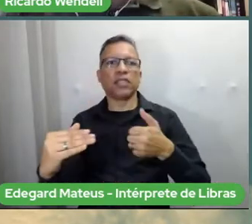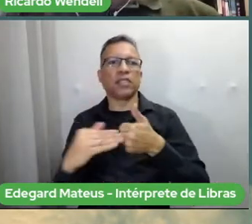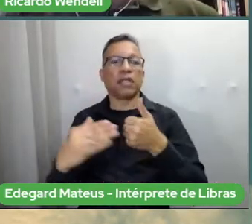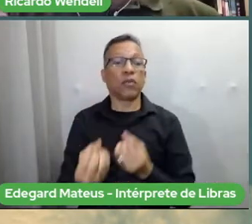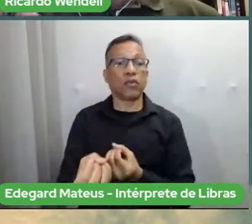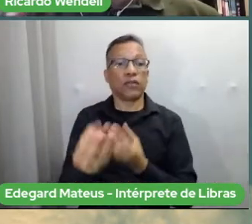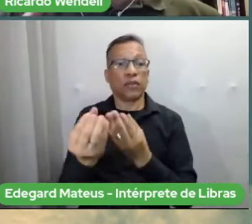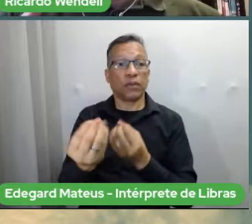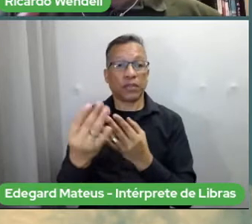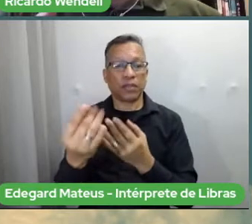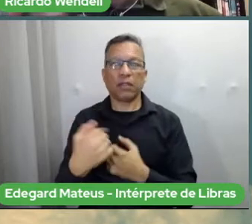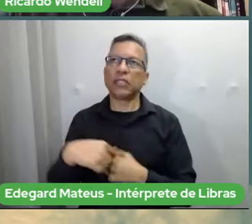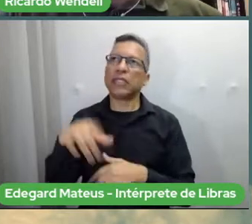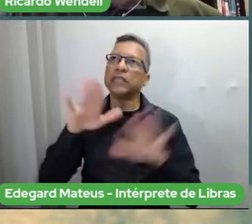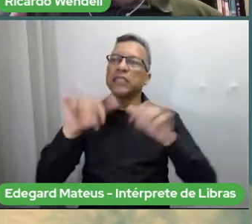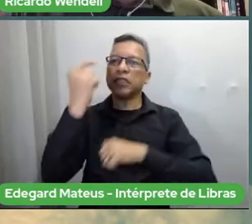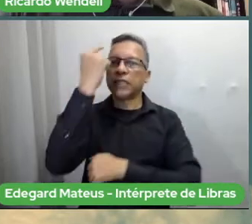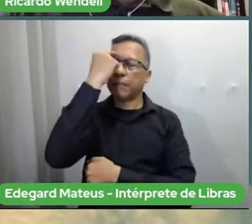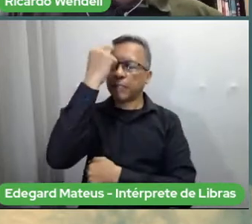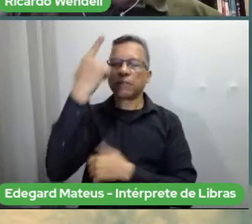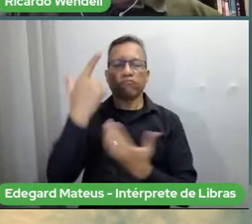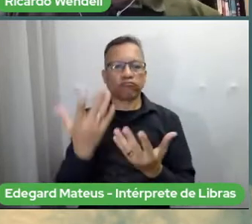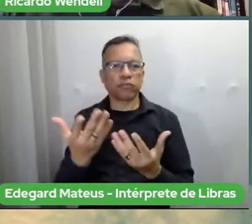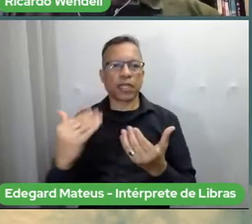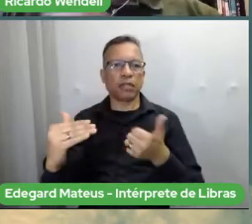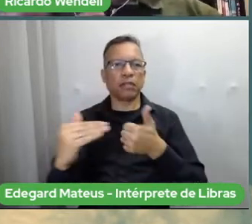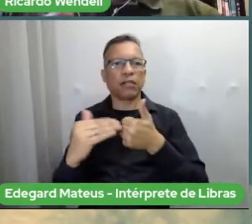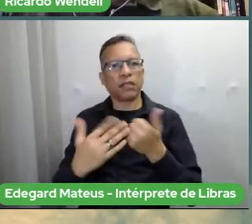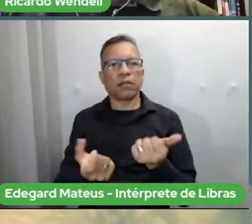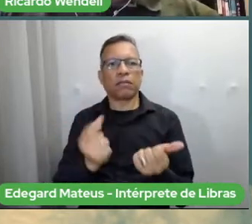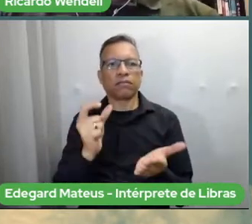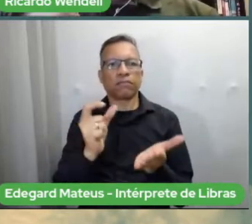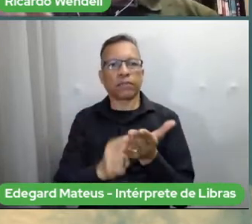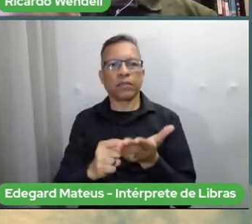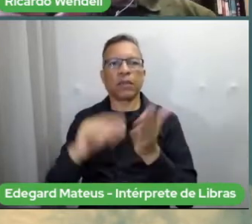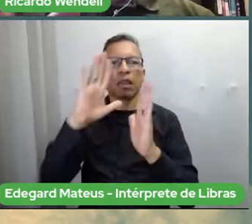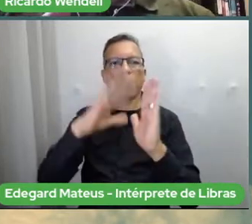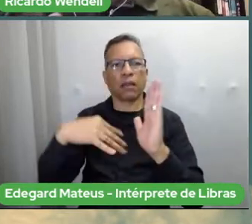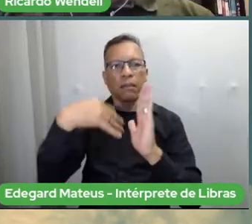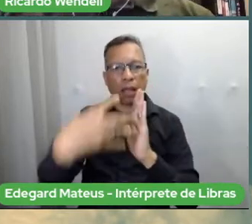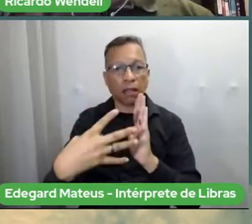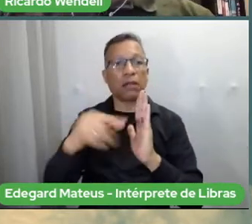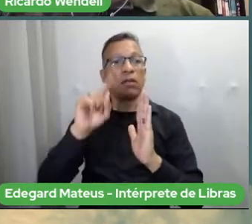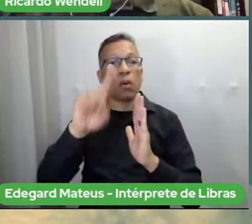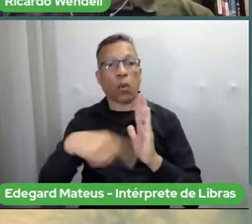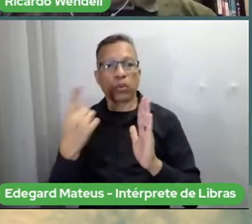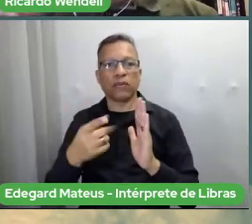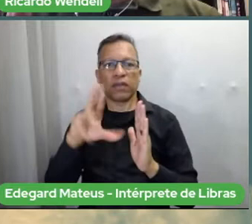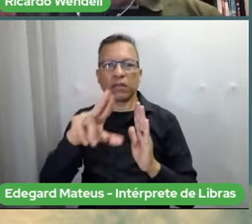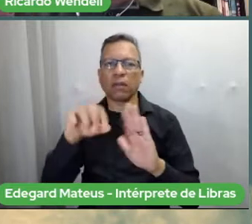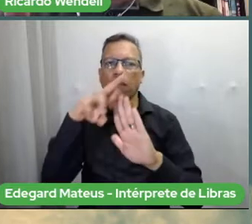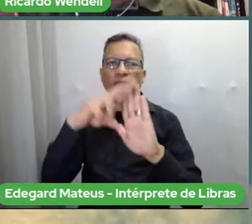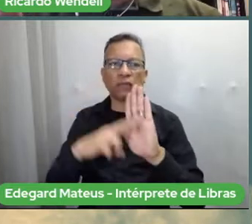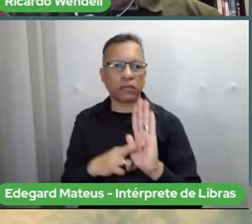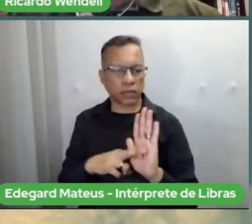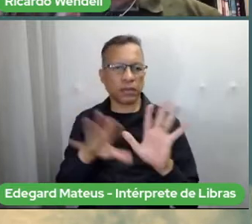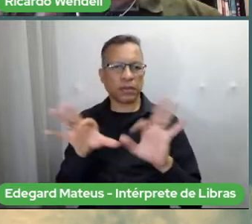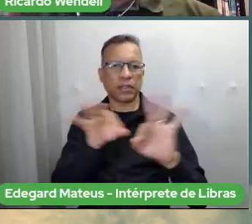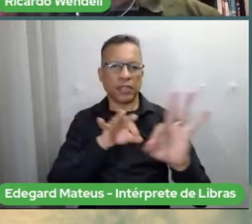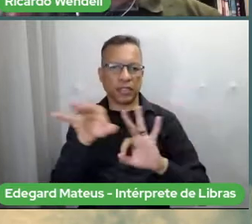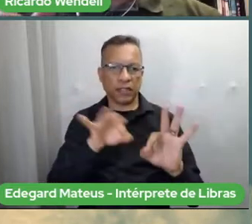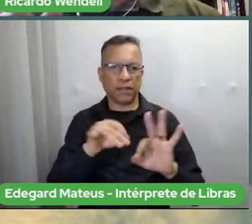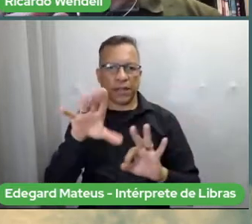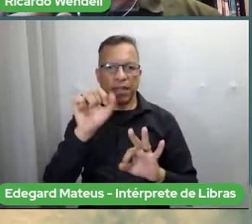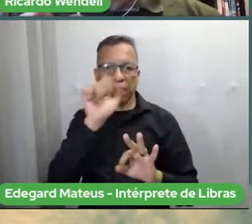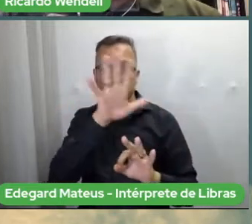pensa em dados como um conjunto de dados, um dataset, uma tabela, algo que vai ser consumido por um relatório. Aqui é uma visão um pouco mais